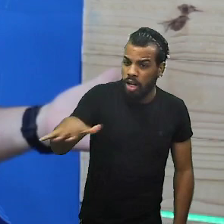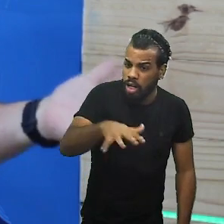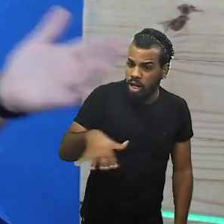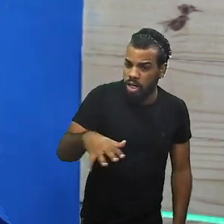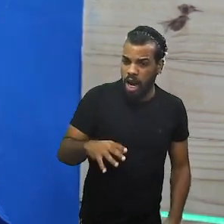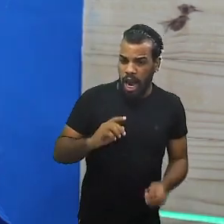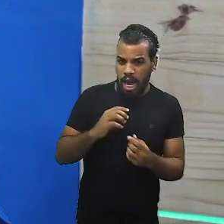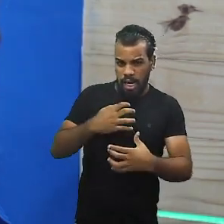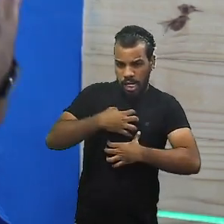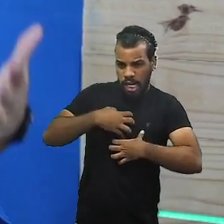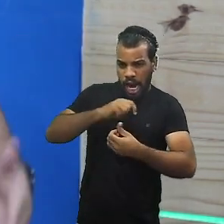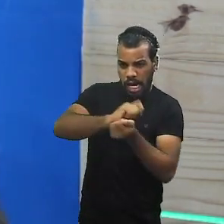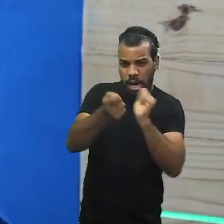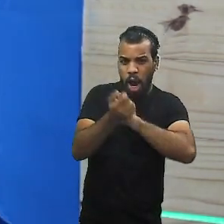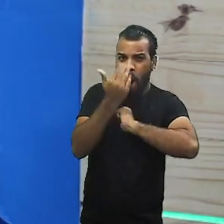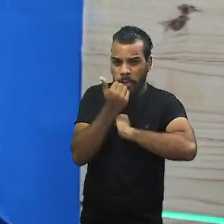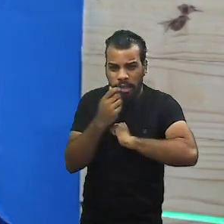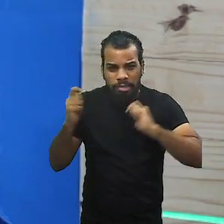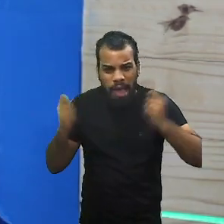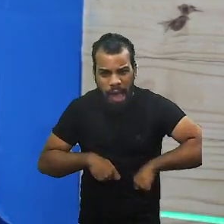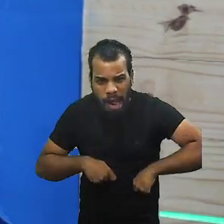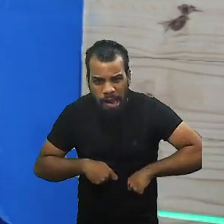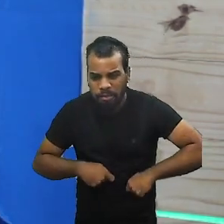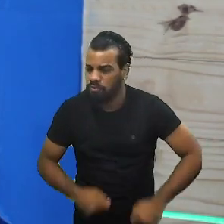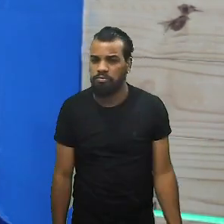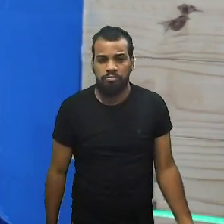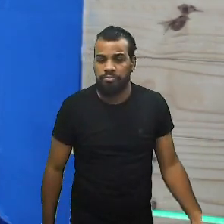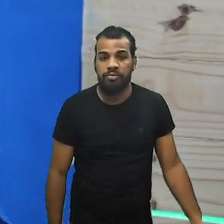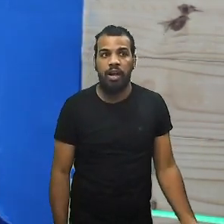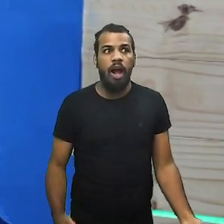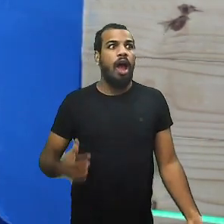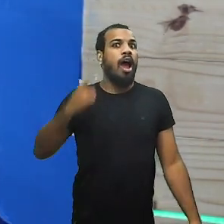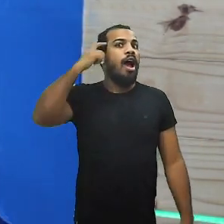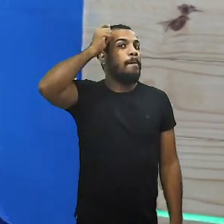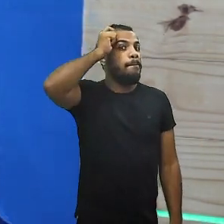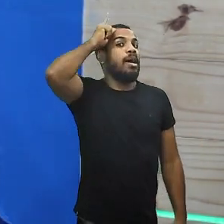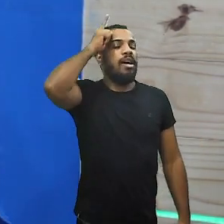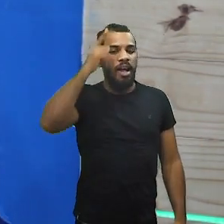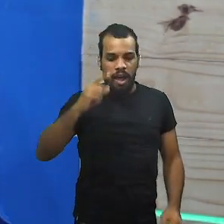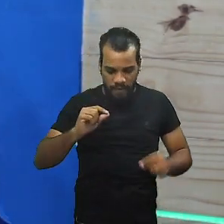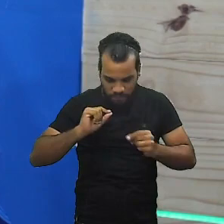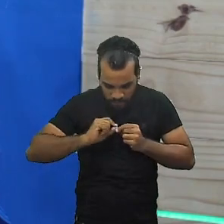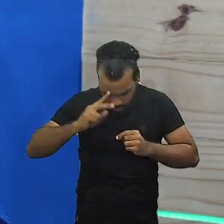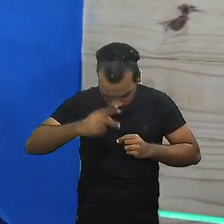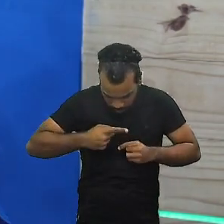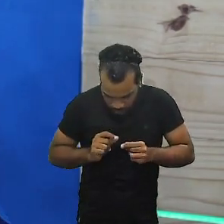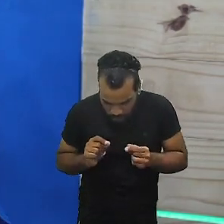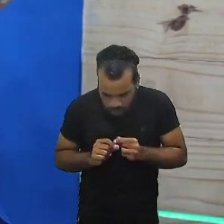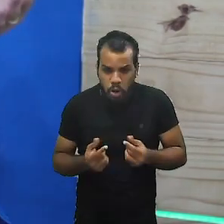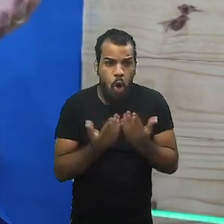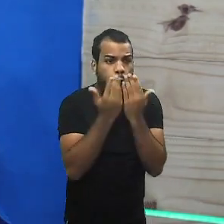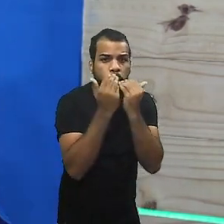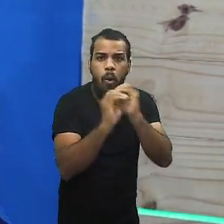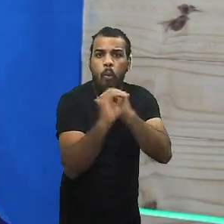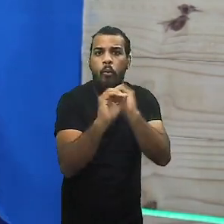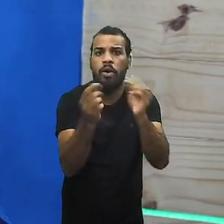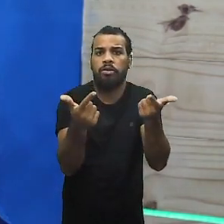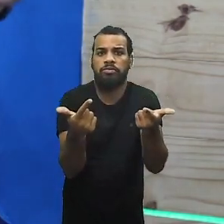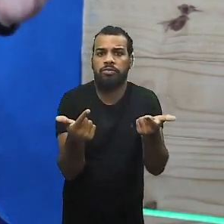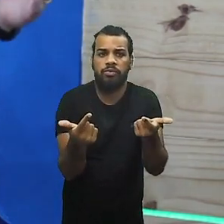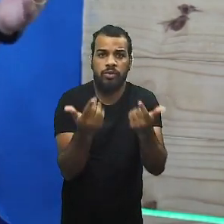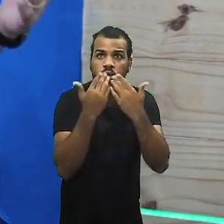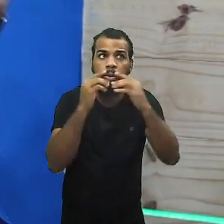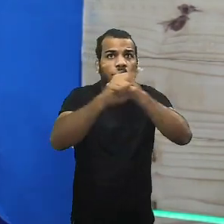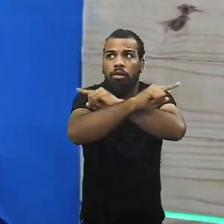daquela com pouca comida? Ei, monstro, ele começa a produzir o que ele come. Vê, se não tem comida mais, a comida